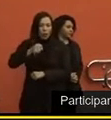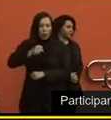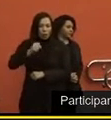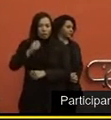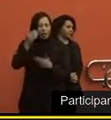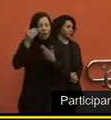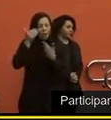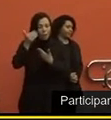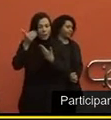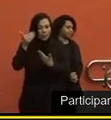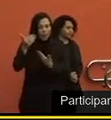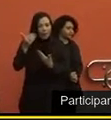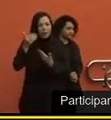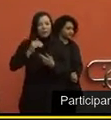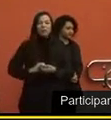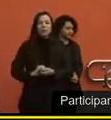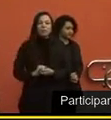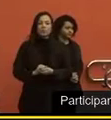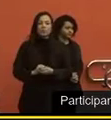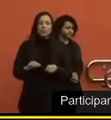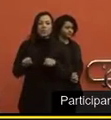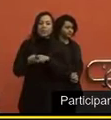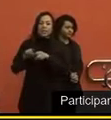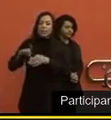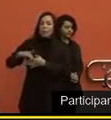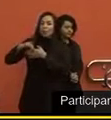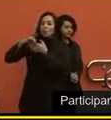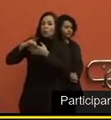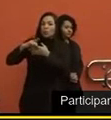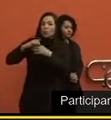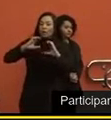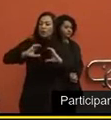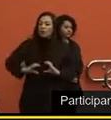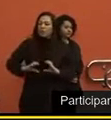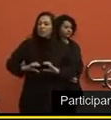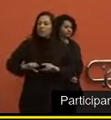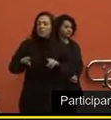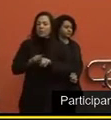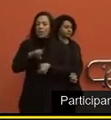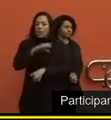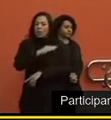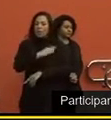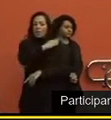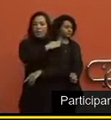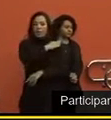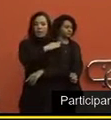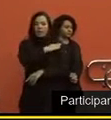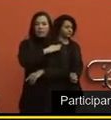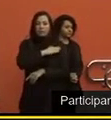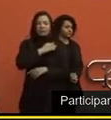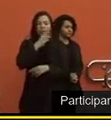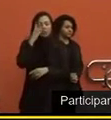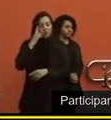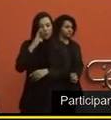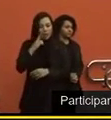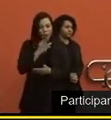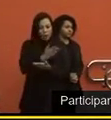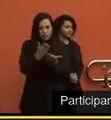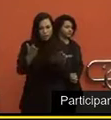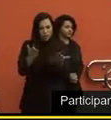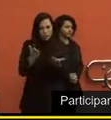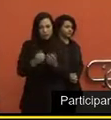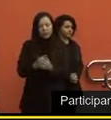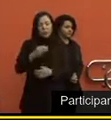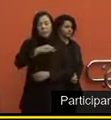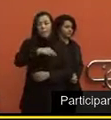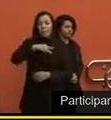Muito obrigado. Autoridades civis e militares, senhoras e senhores, o